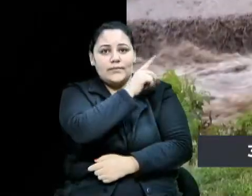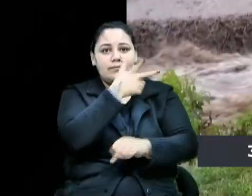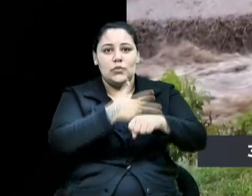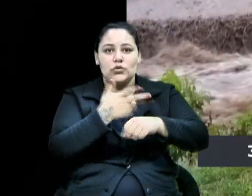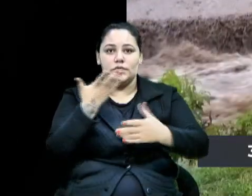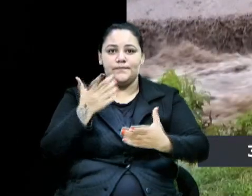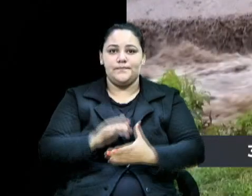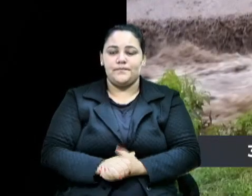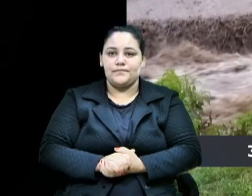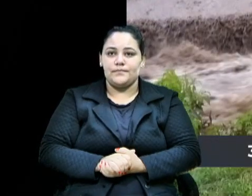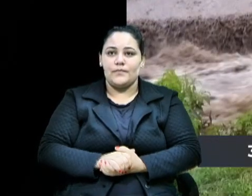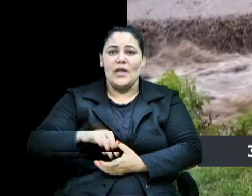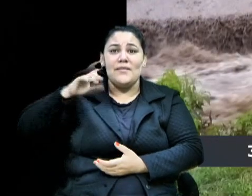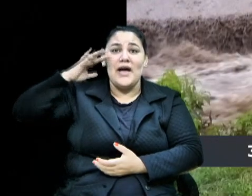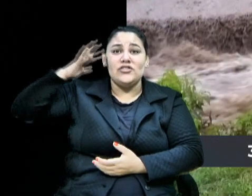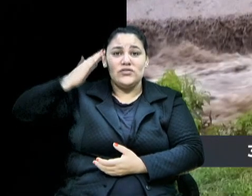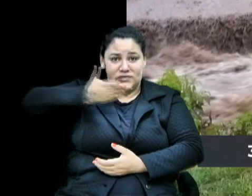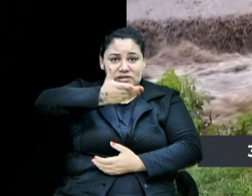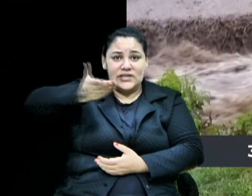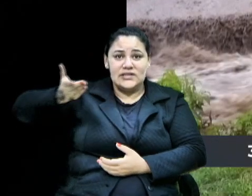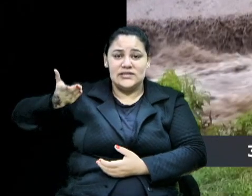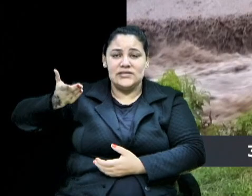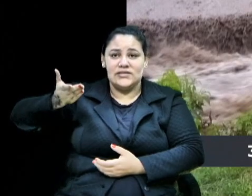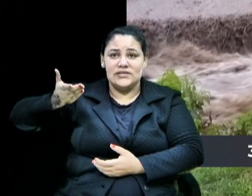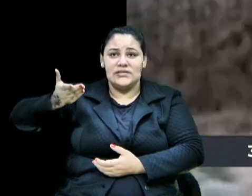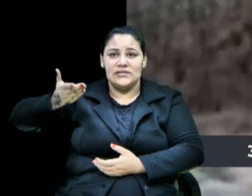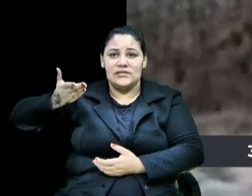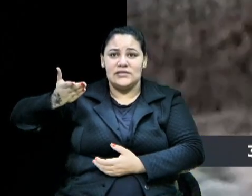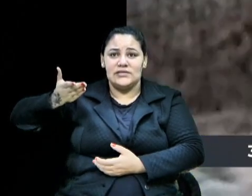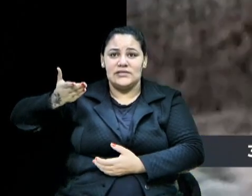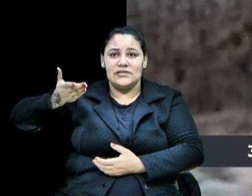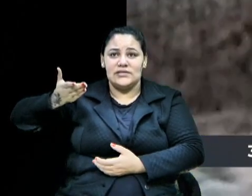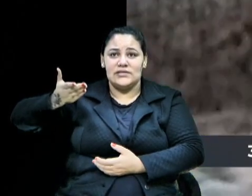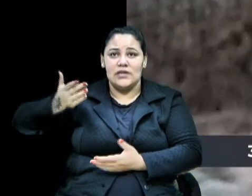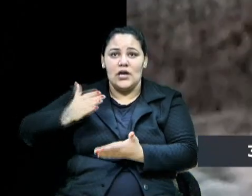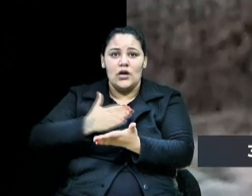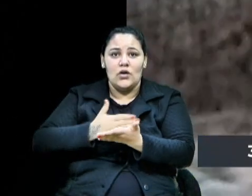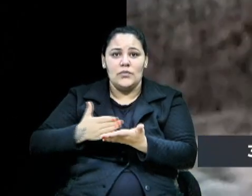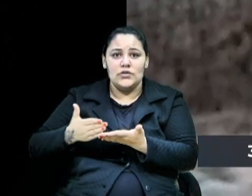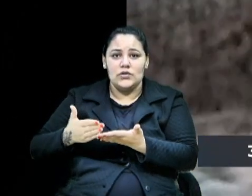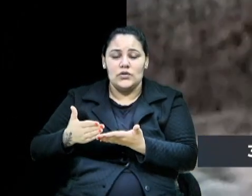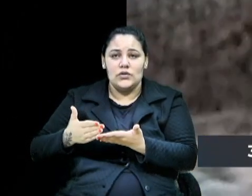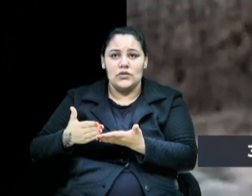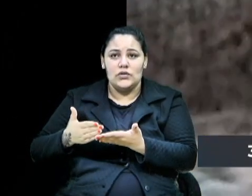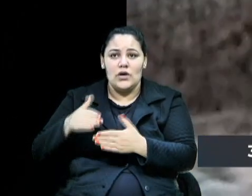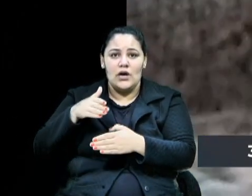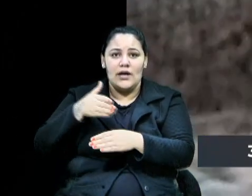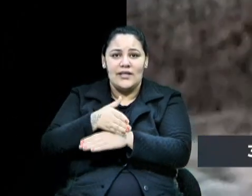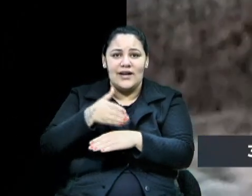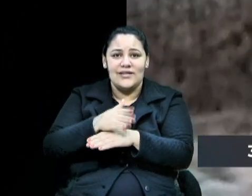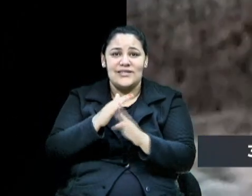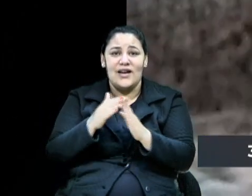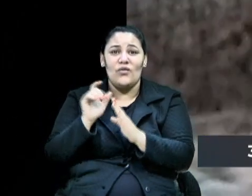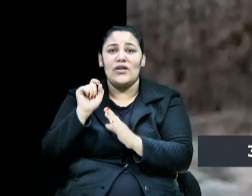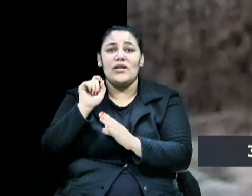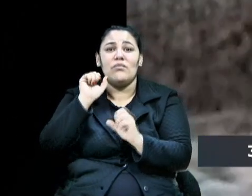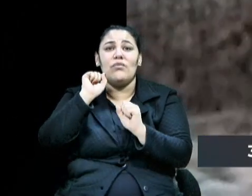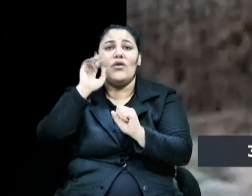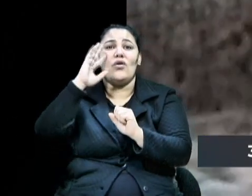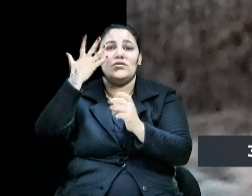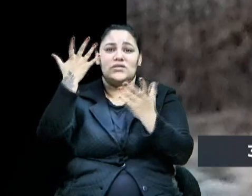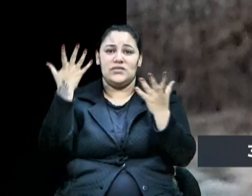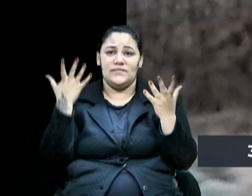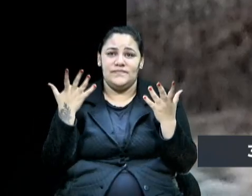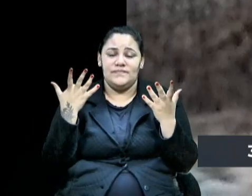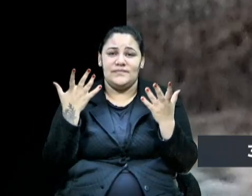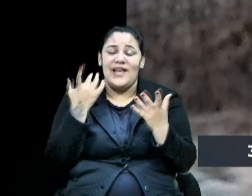Imaginem vocês se uma hora dessa descer pelo outro lado, né, começar a trancar nas casas, o que pode acontecer. Por isso que eu digo, lá em